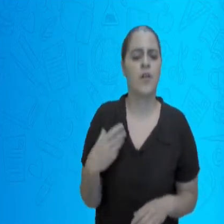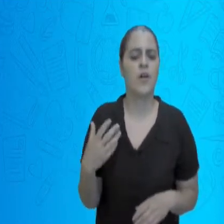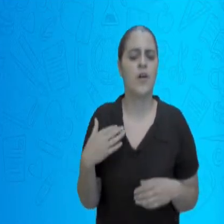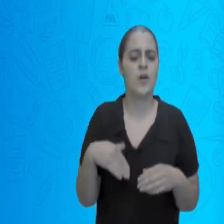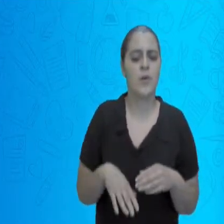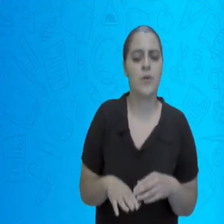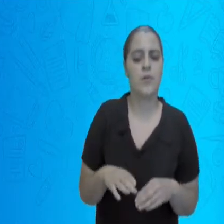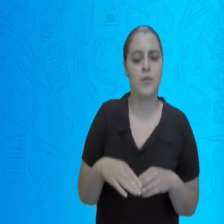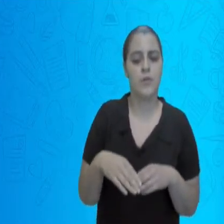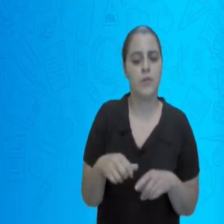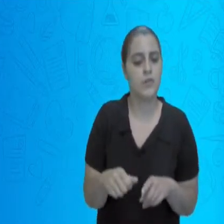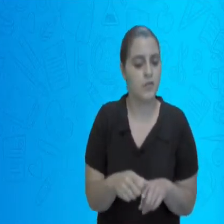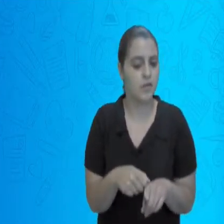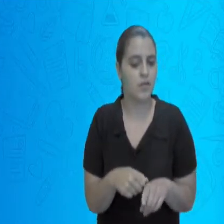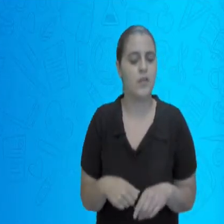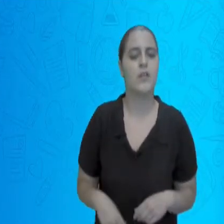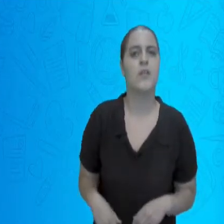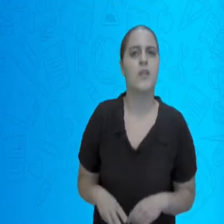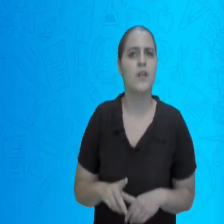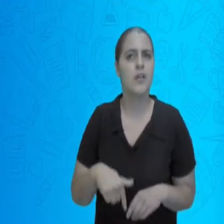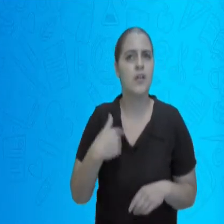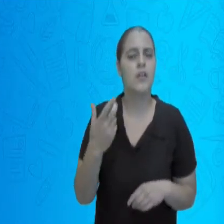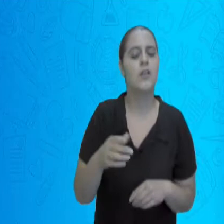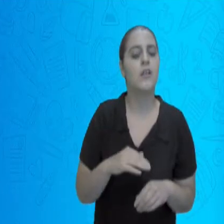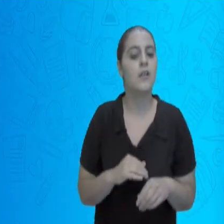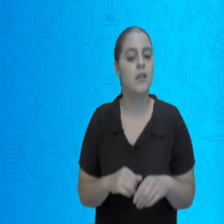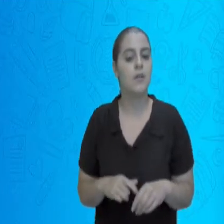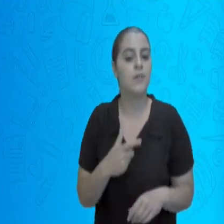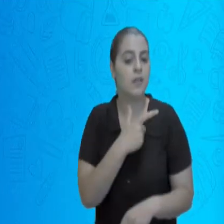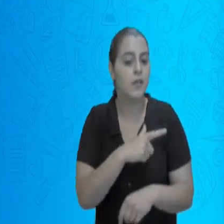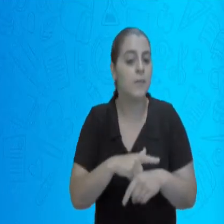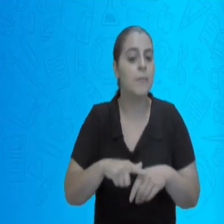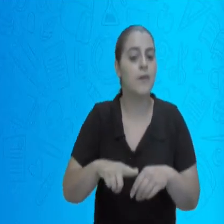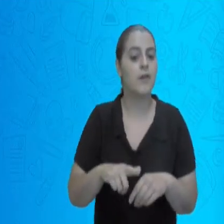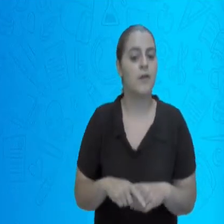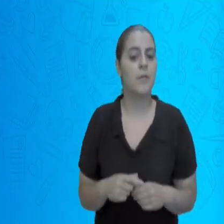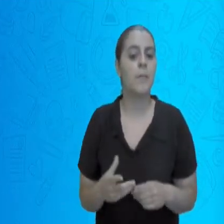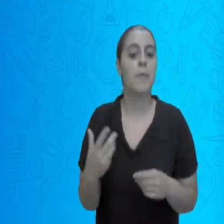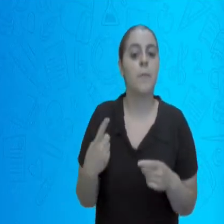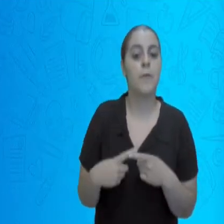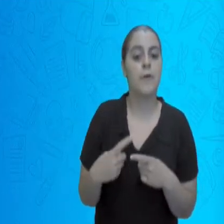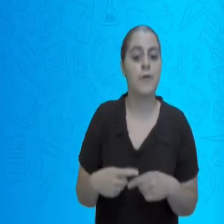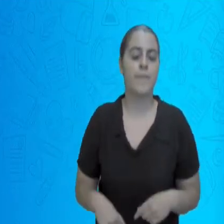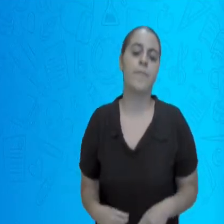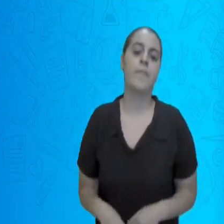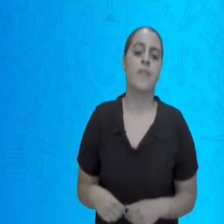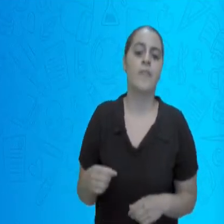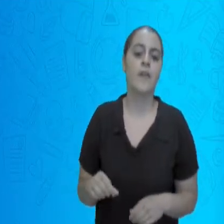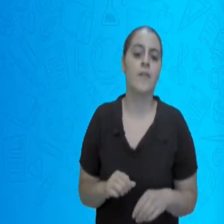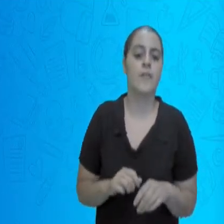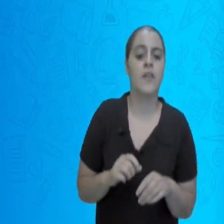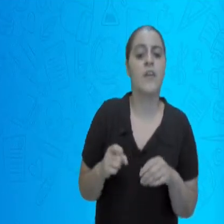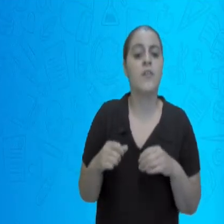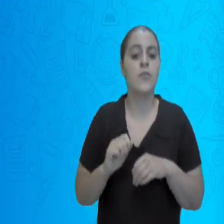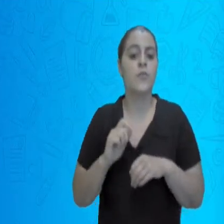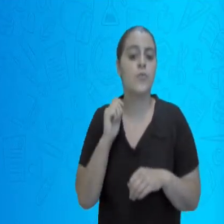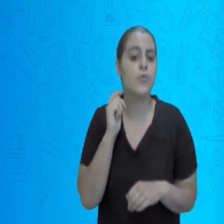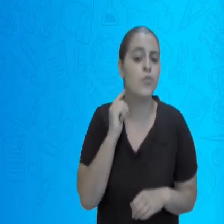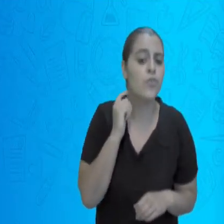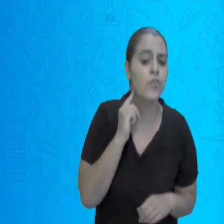ali dentro do nosso tênis, ele vai ficar ali trabalhando, proliferando, vai criar um